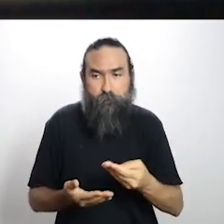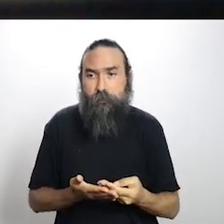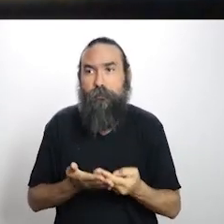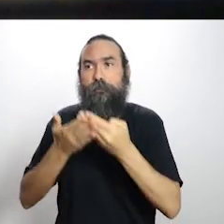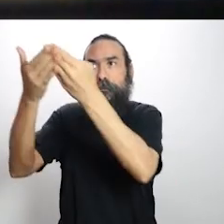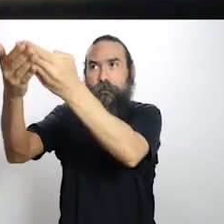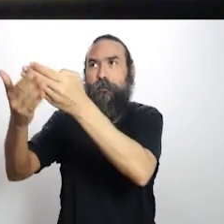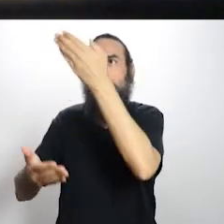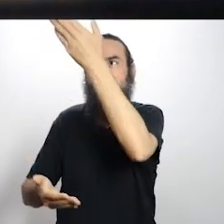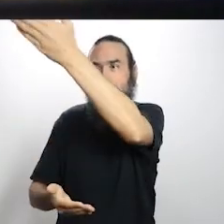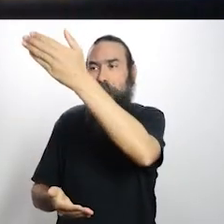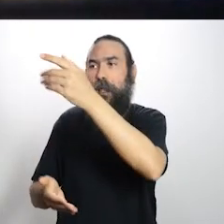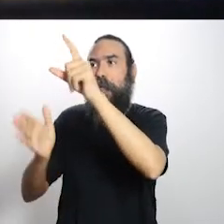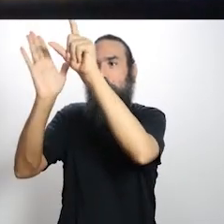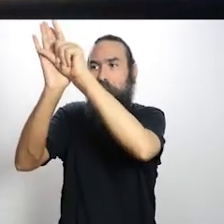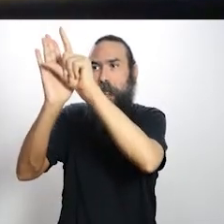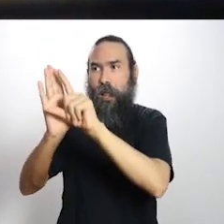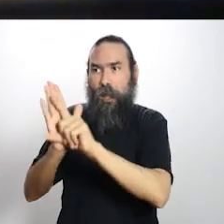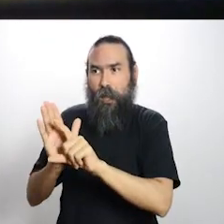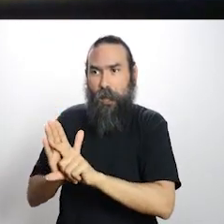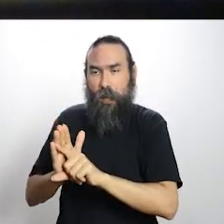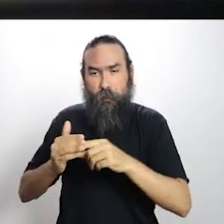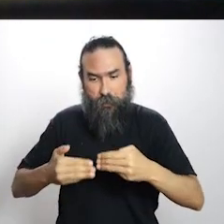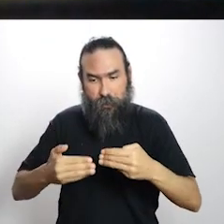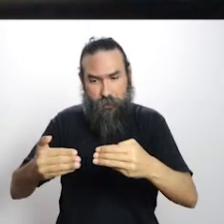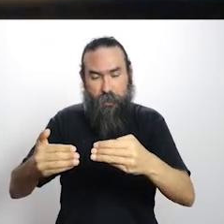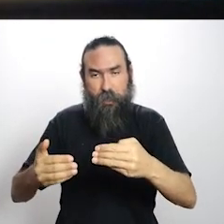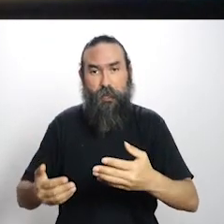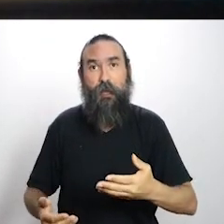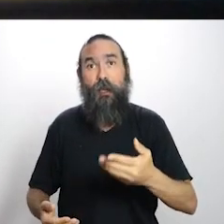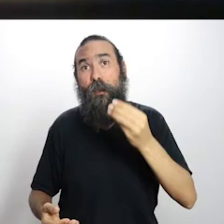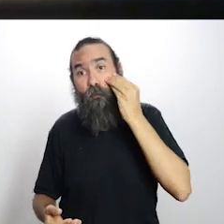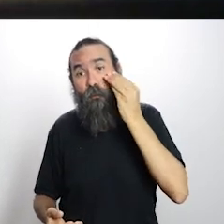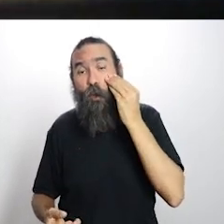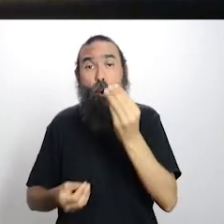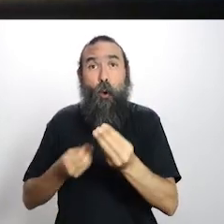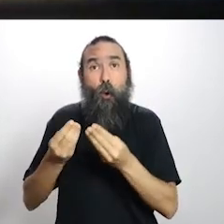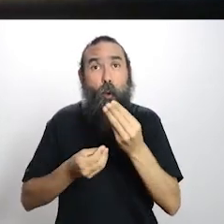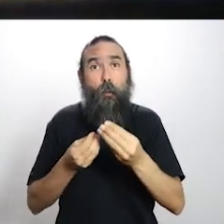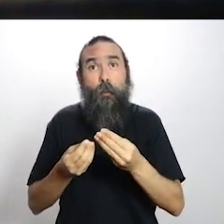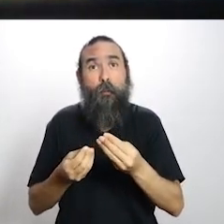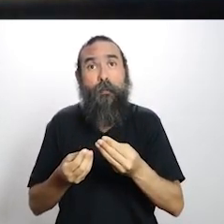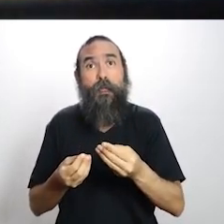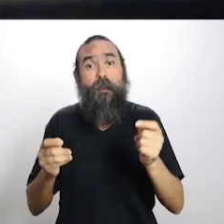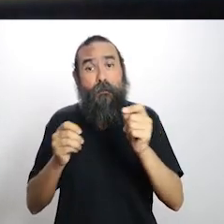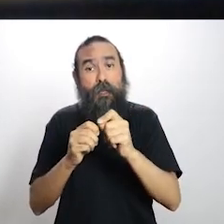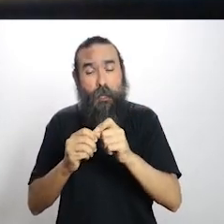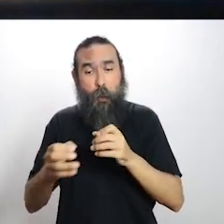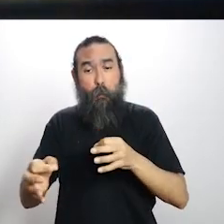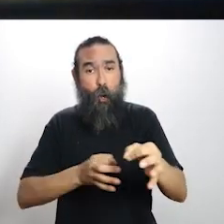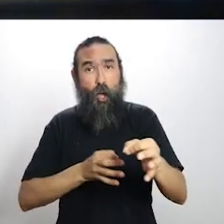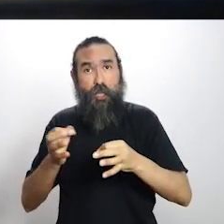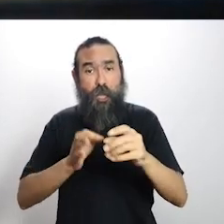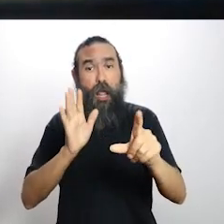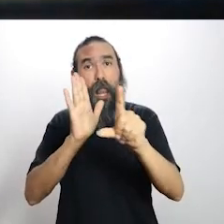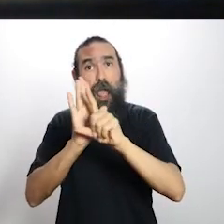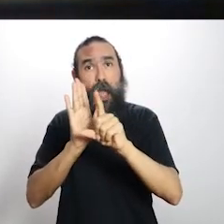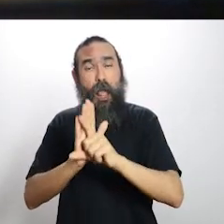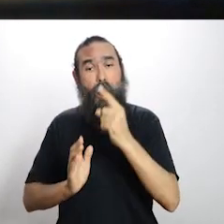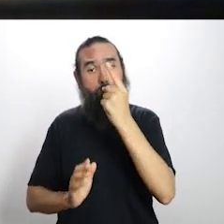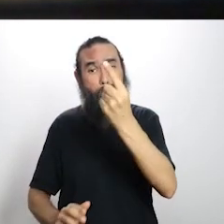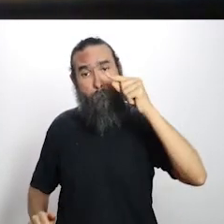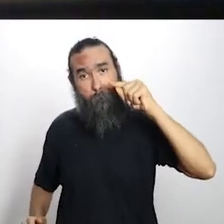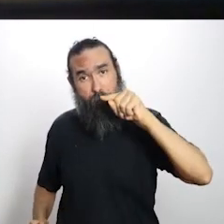a primeira minuta do projeto, que ficou conhecido após, então, como Projeto de Lei 1075,